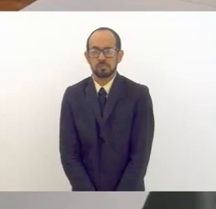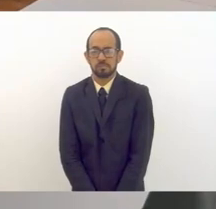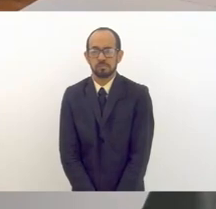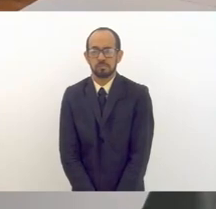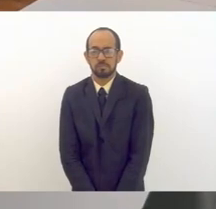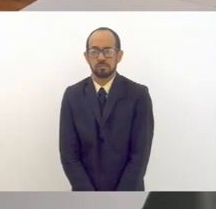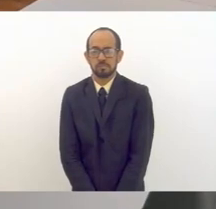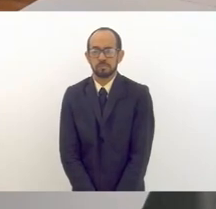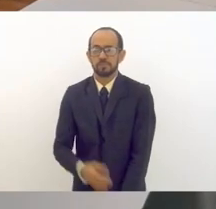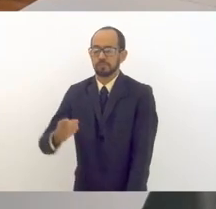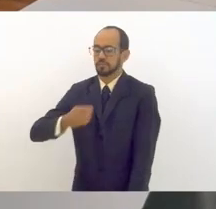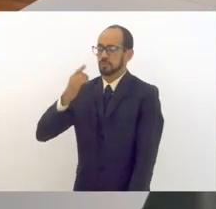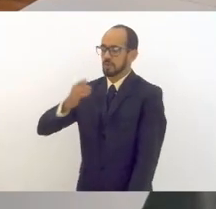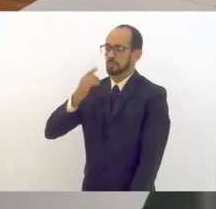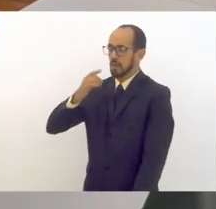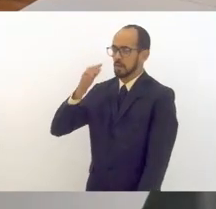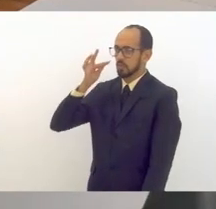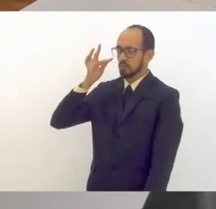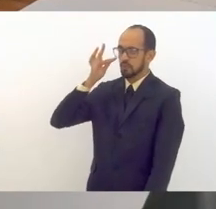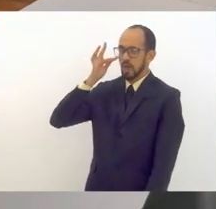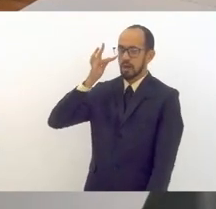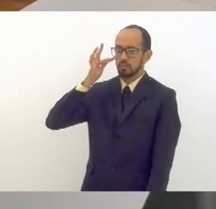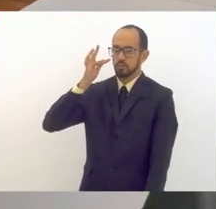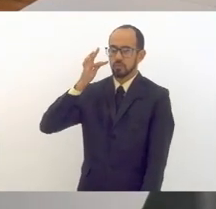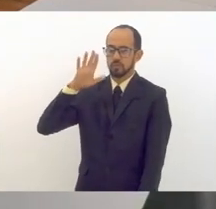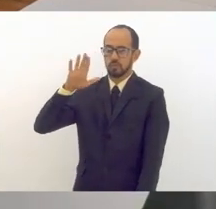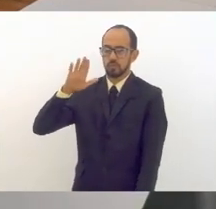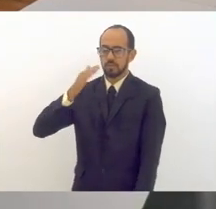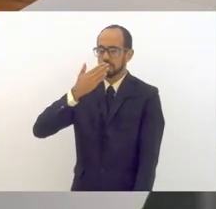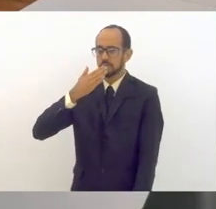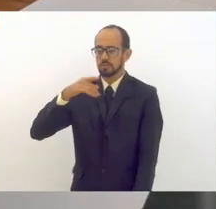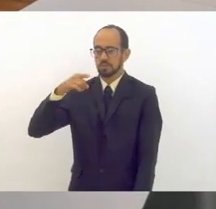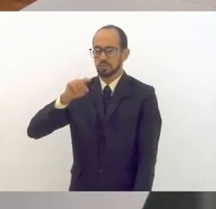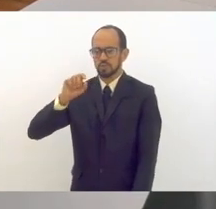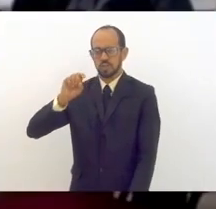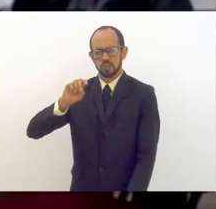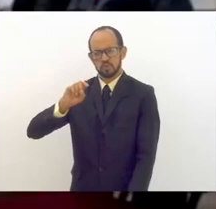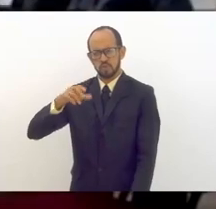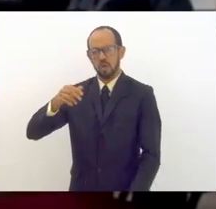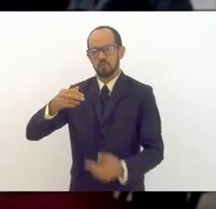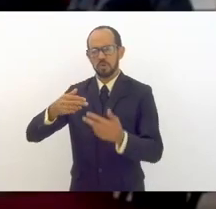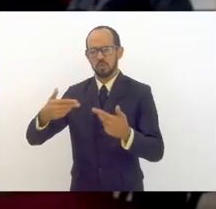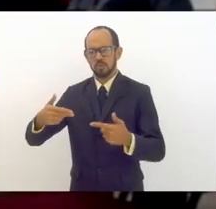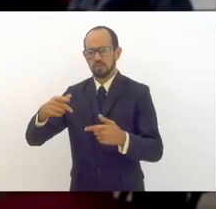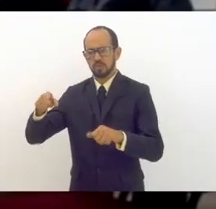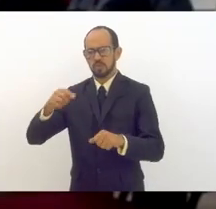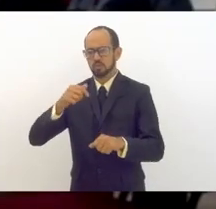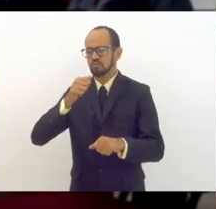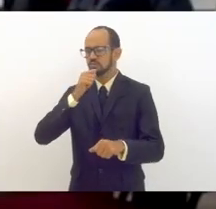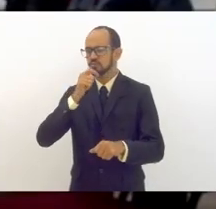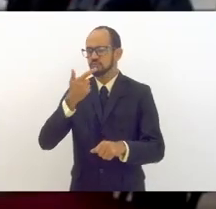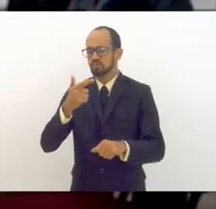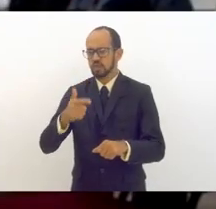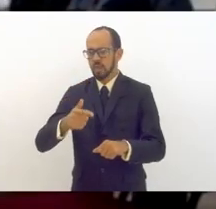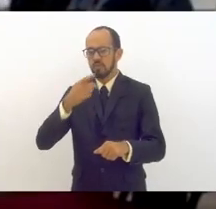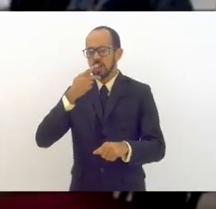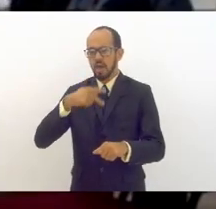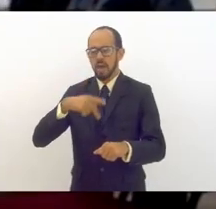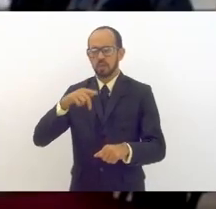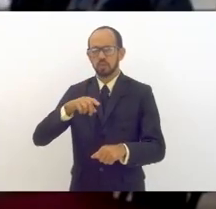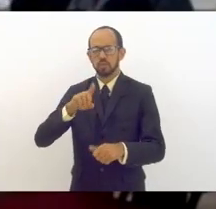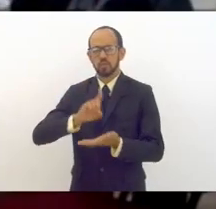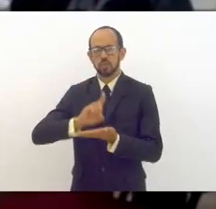Deputado Serafino, quero só complementar aqui que eu não havia falado, doutora Zambuja, deputado Valdeir Carneiro e